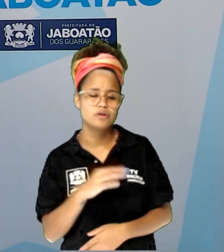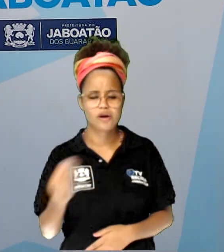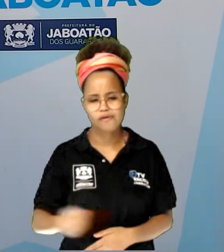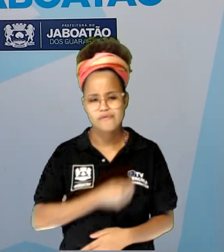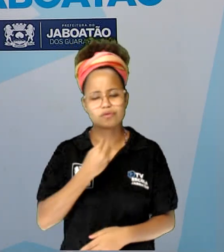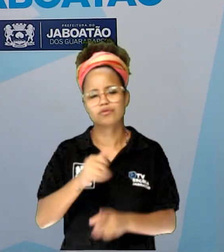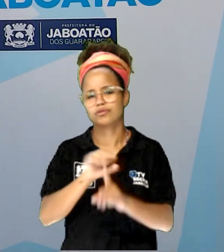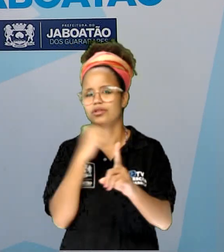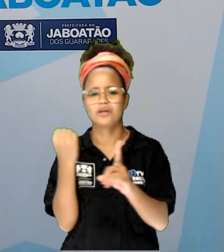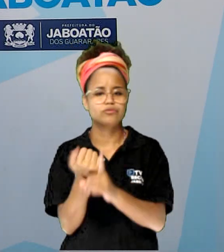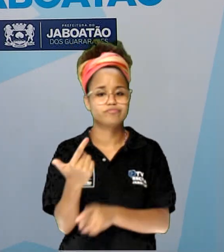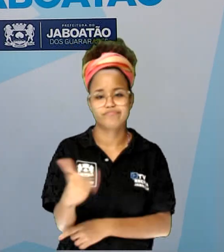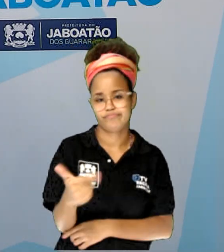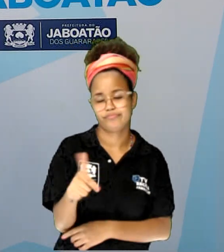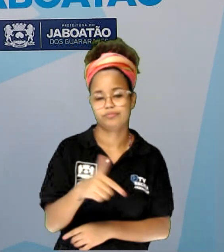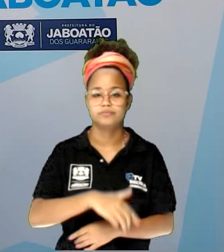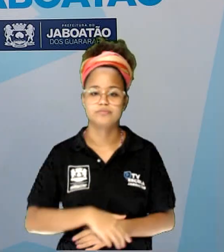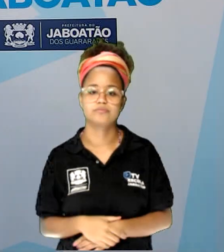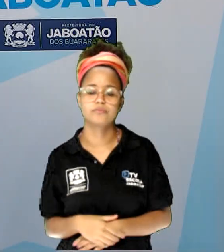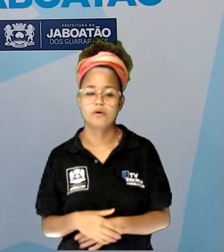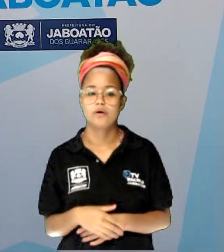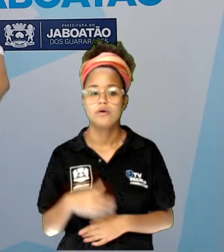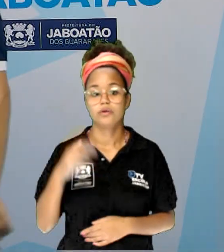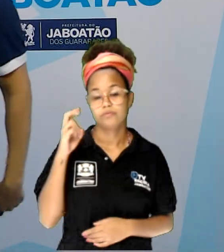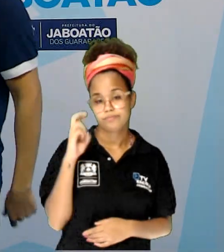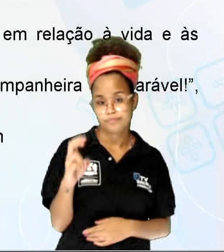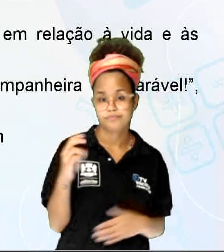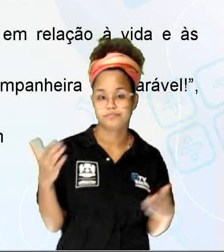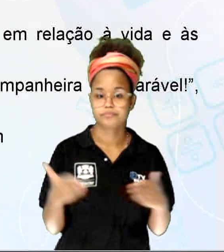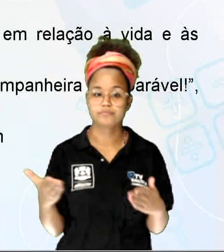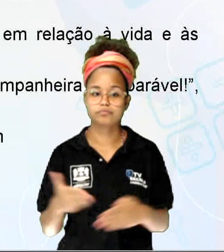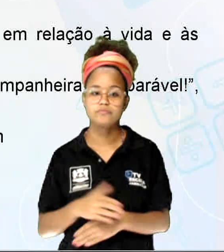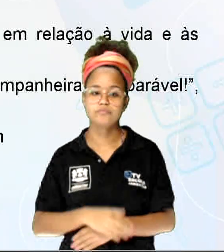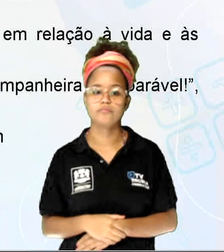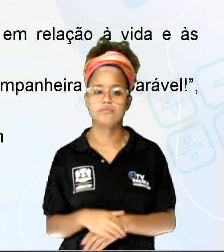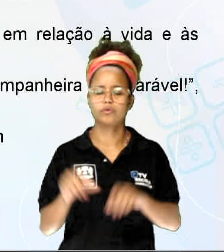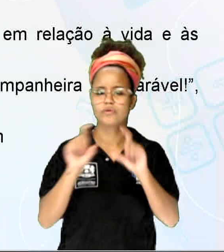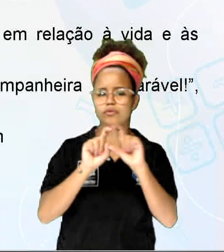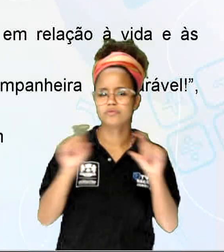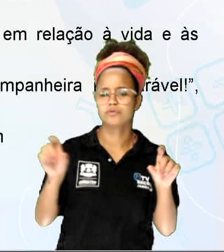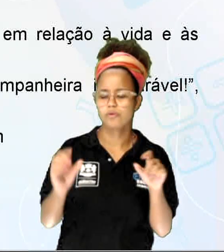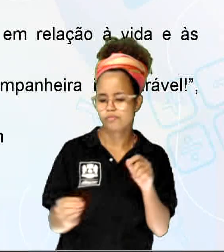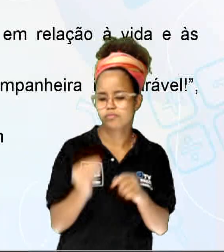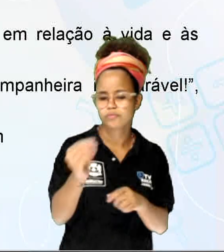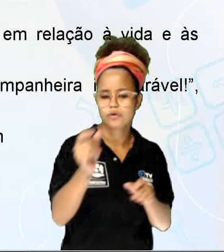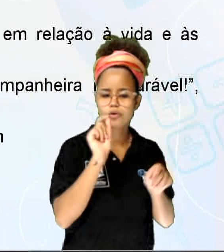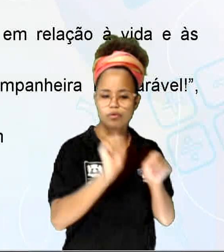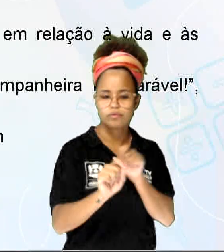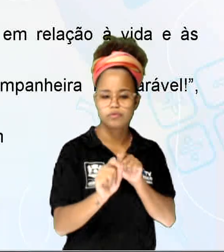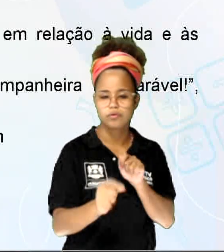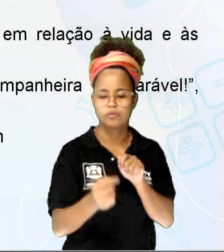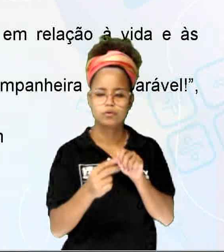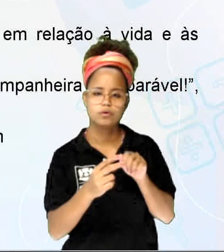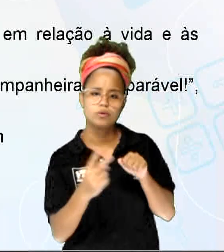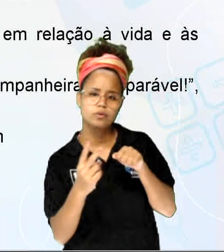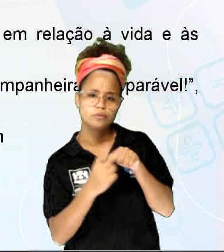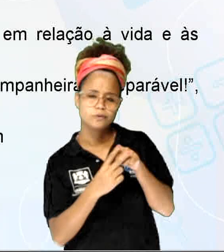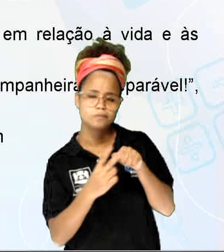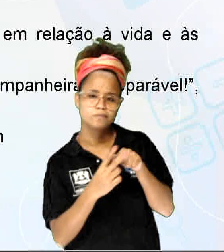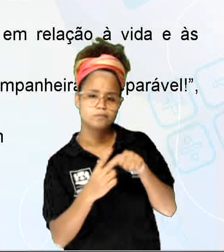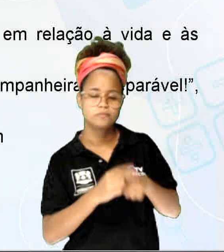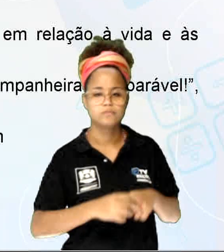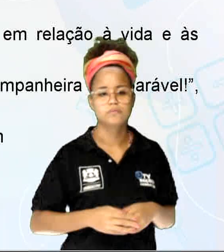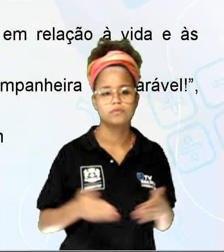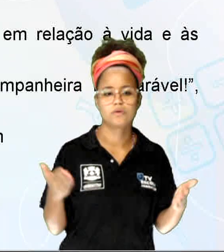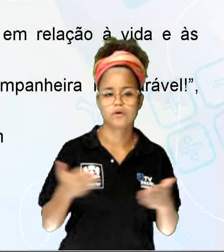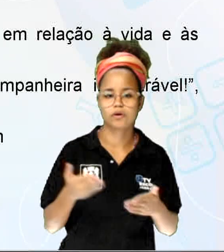conta, né? E por fim, o item 5 aí na tela, o verso toma um fósforo, acende teu cigarro, apresenta um